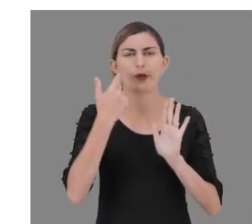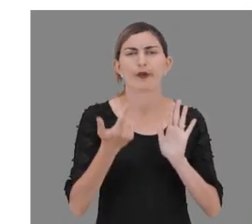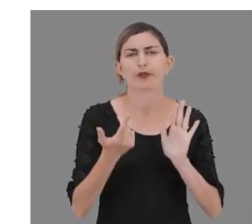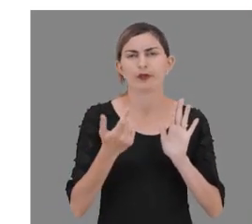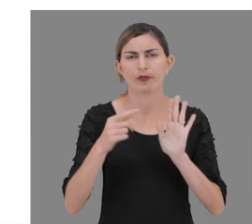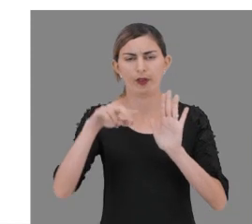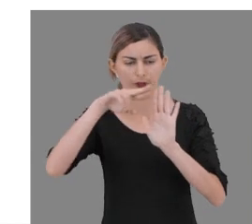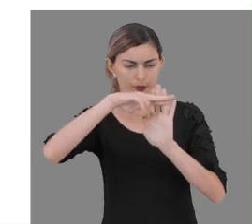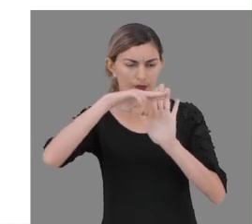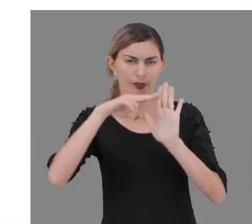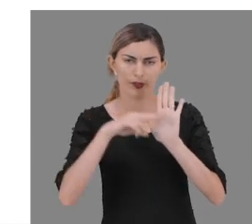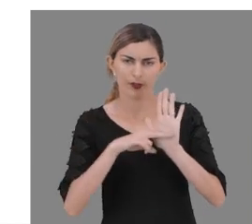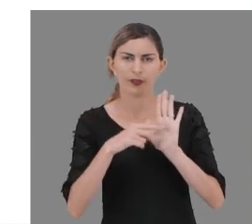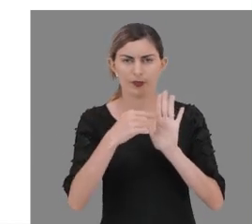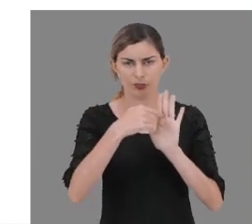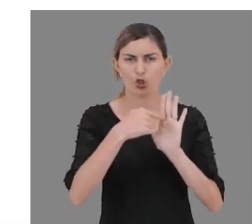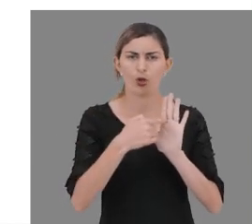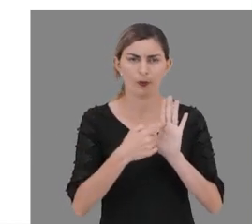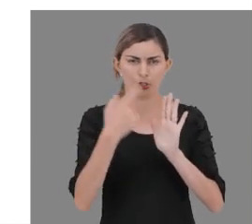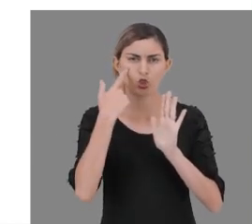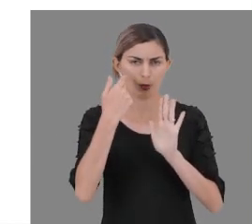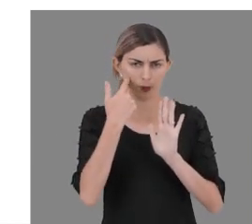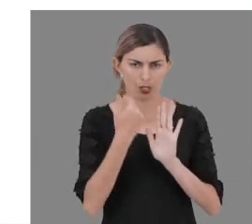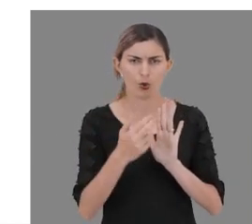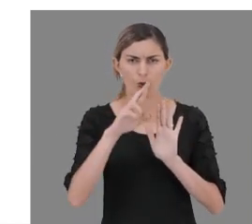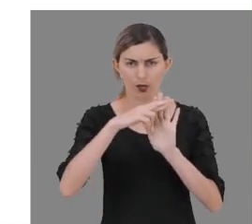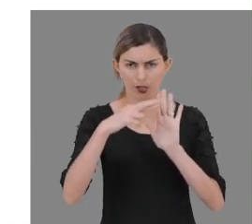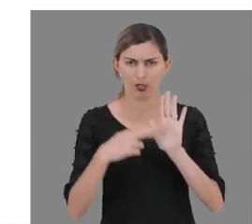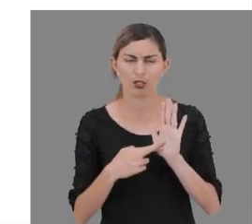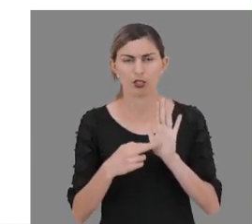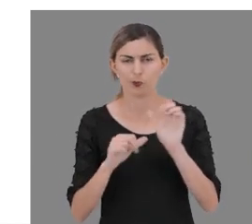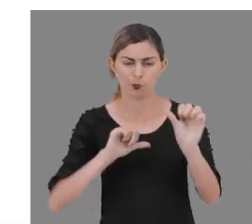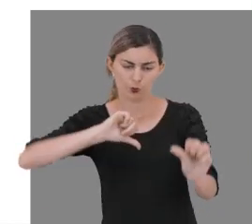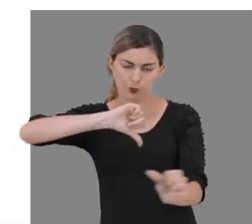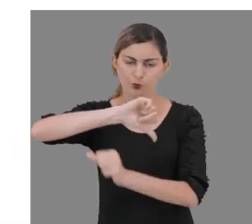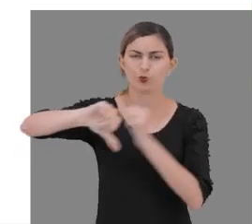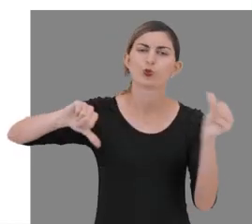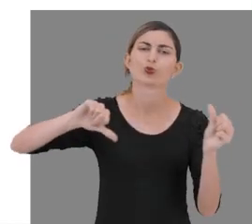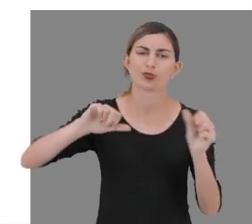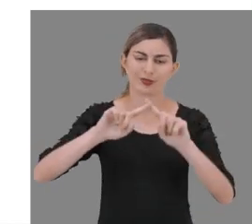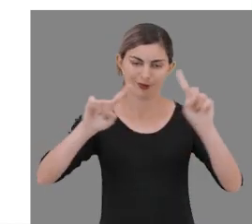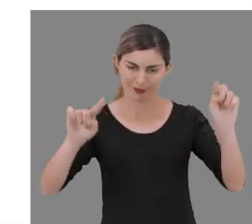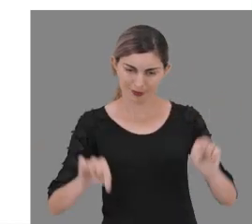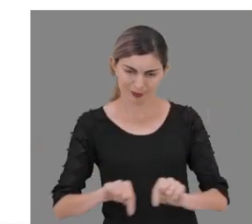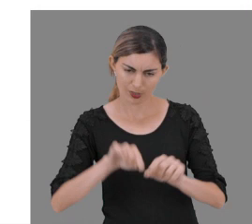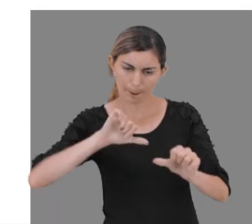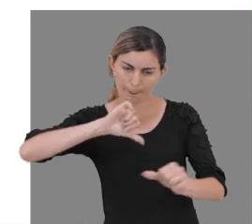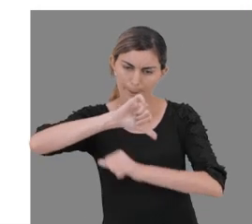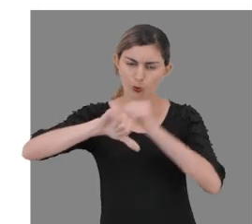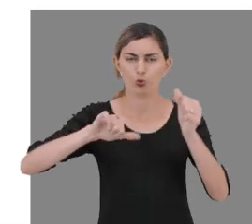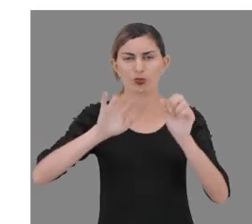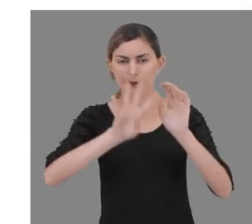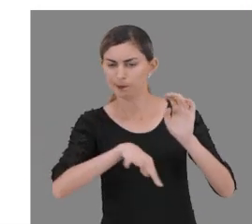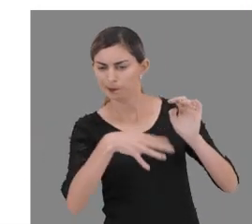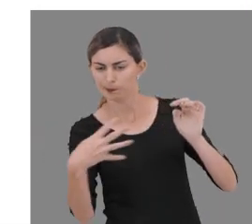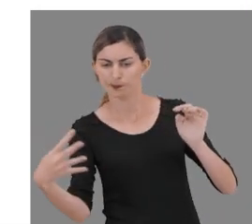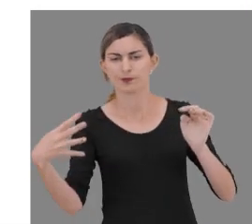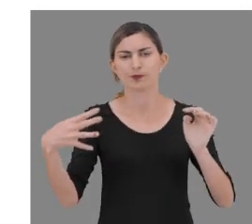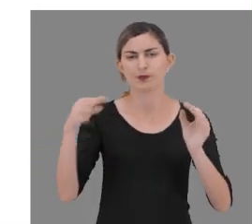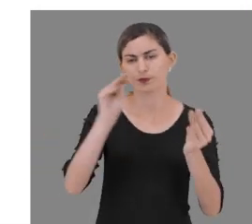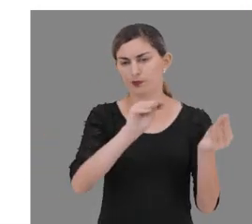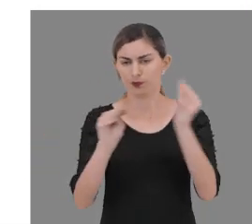normal. Satisfazendo a regra normal, a primeira forma normal, nós transformamos essa tabela para